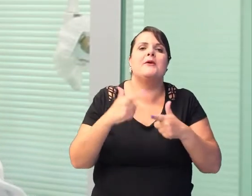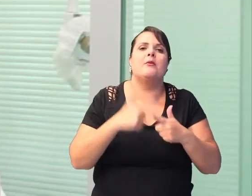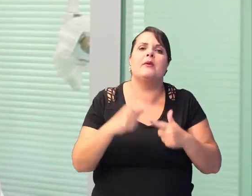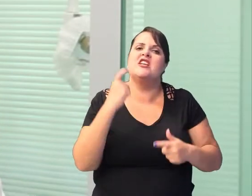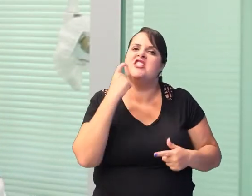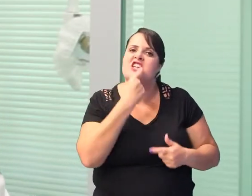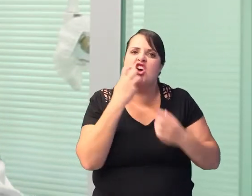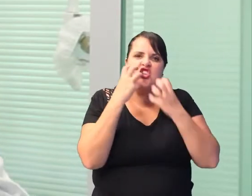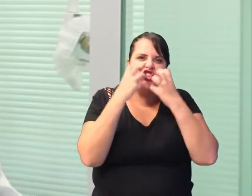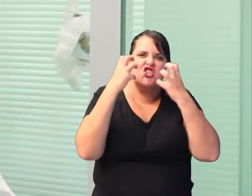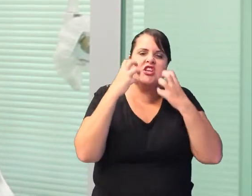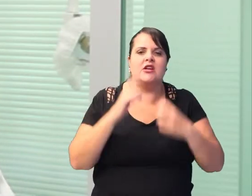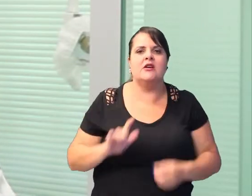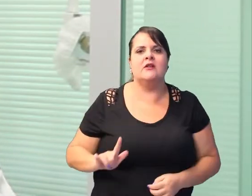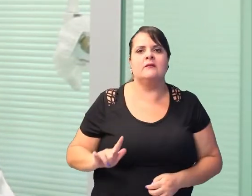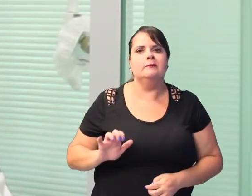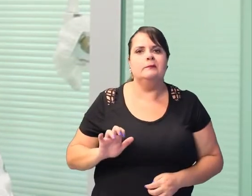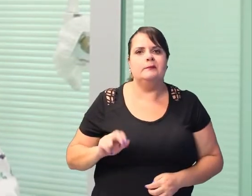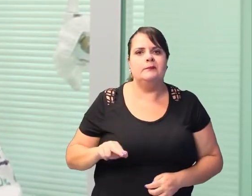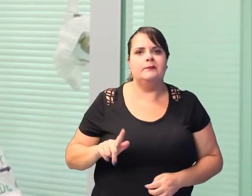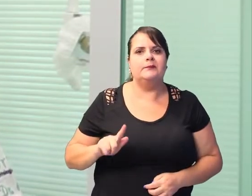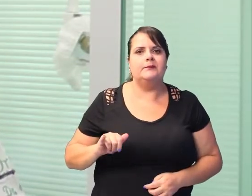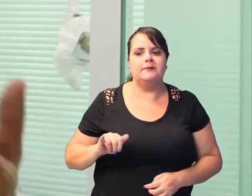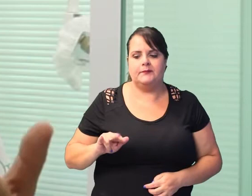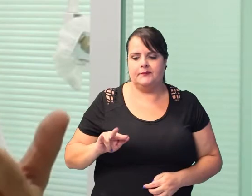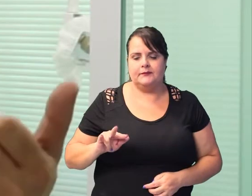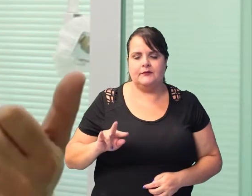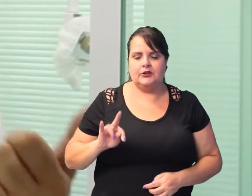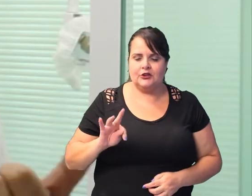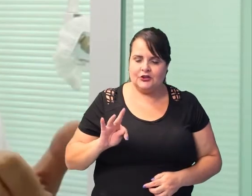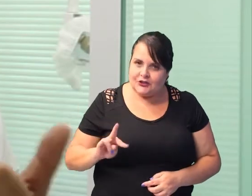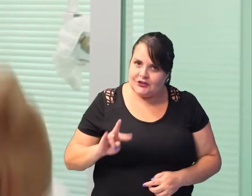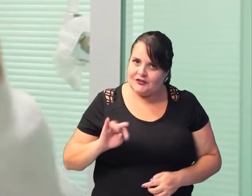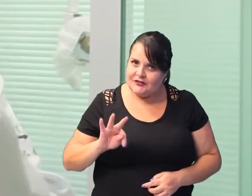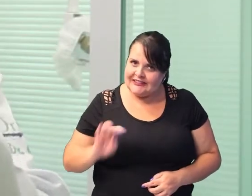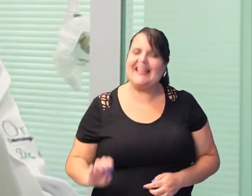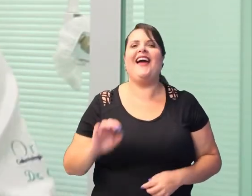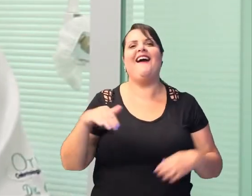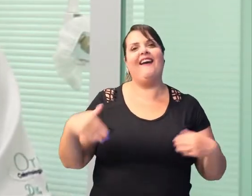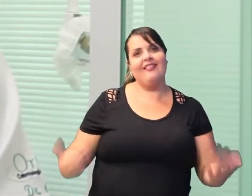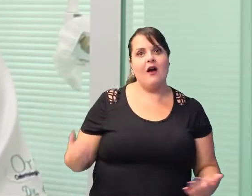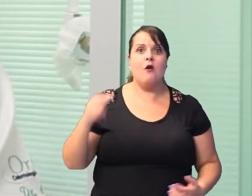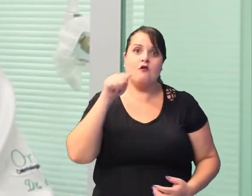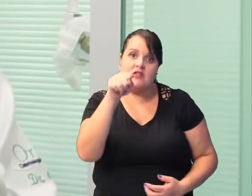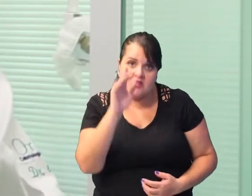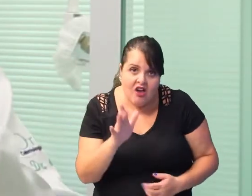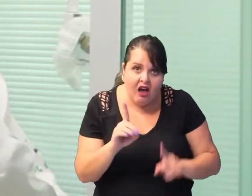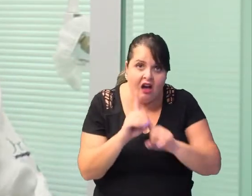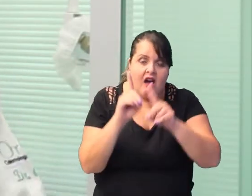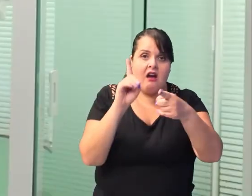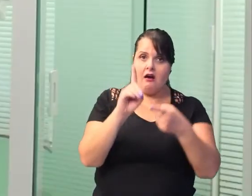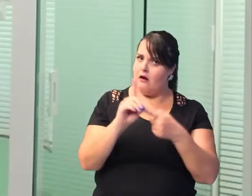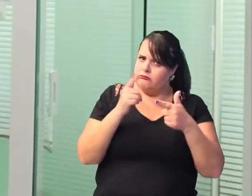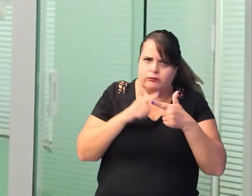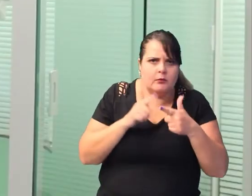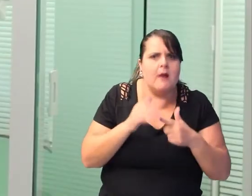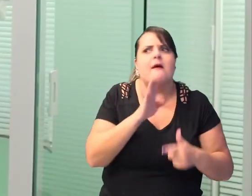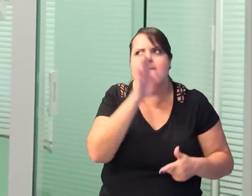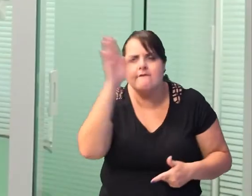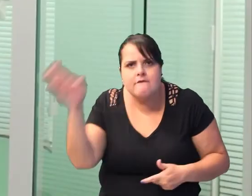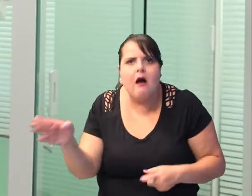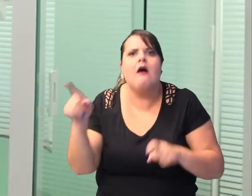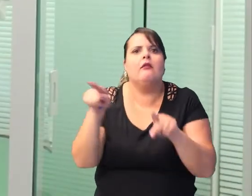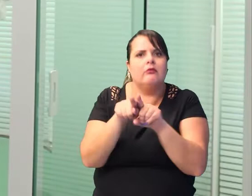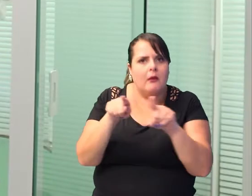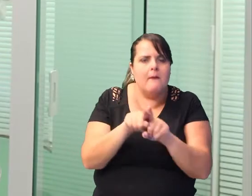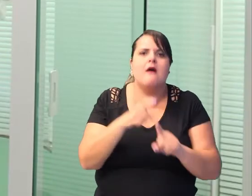gengivite então é muito importante você ter uma boa saúde bucal e pra você que já está garantida procurar o profissional se o